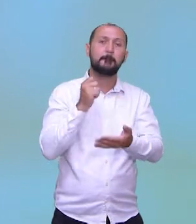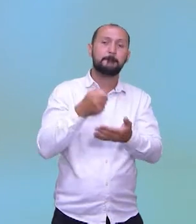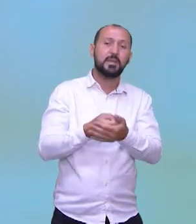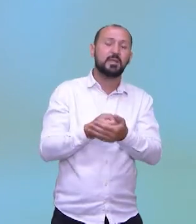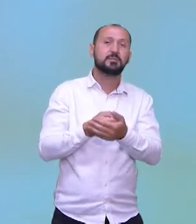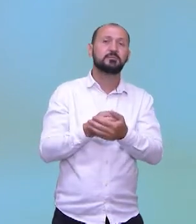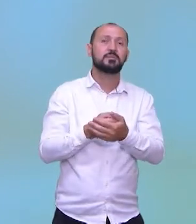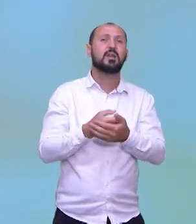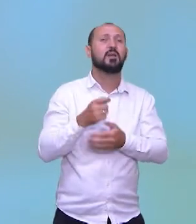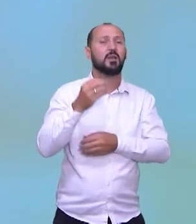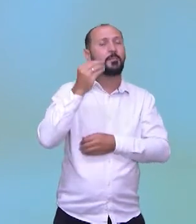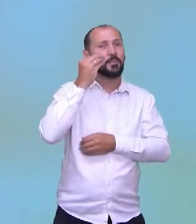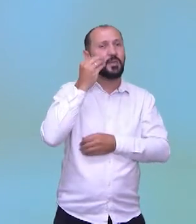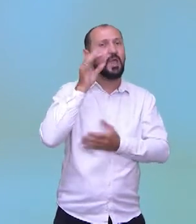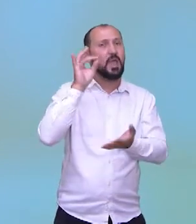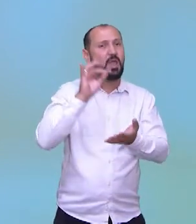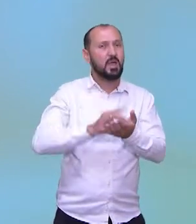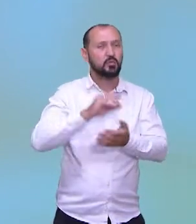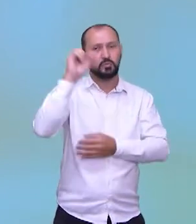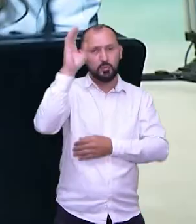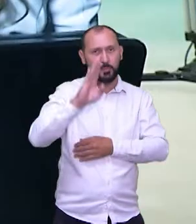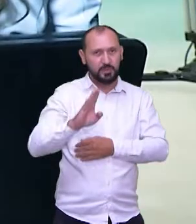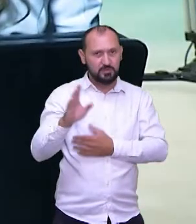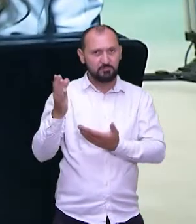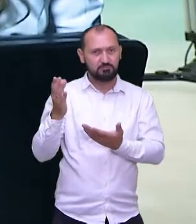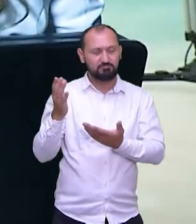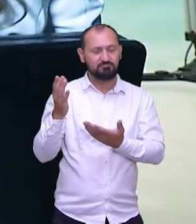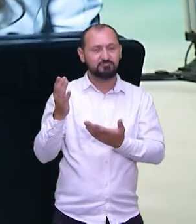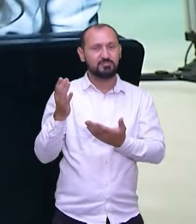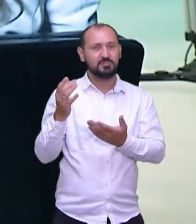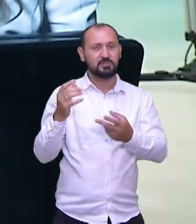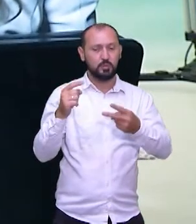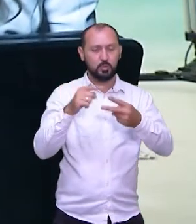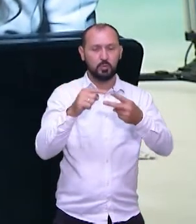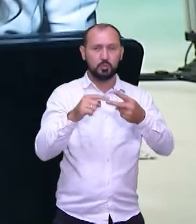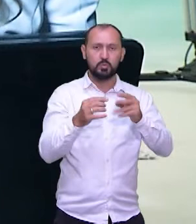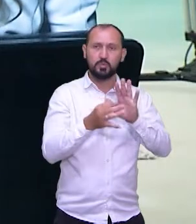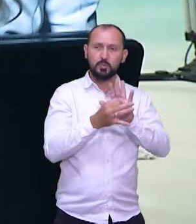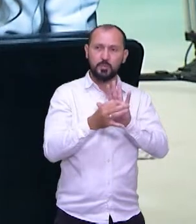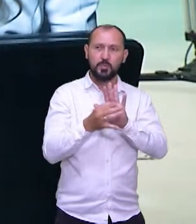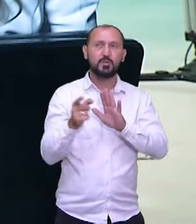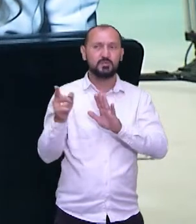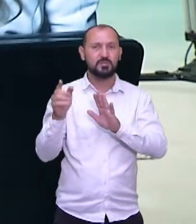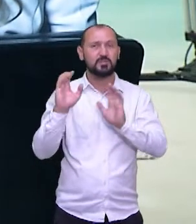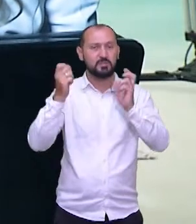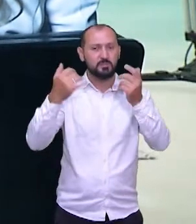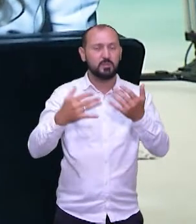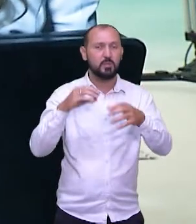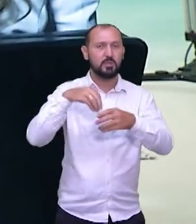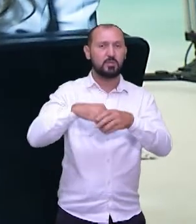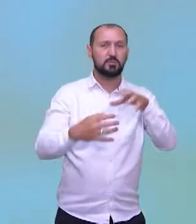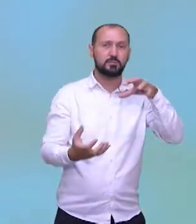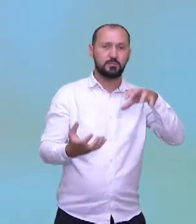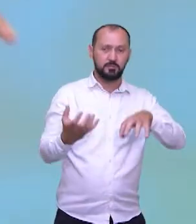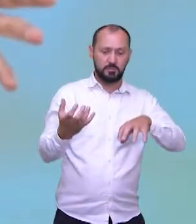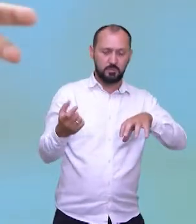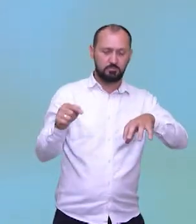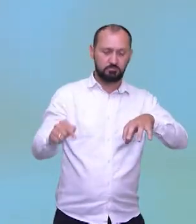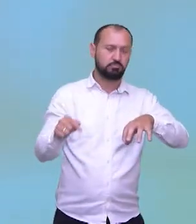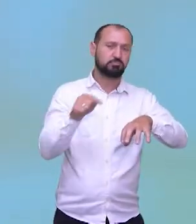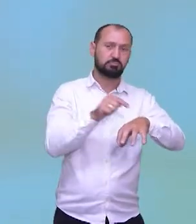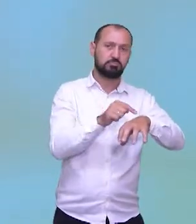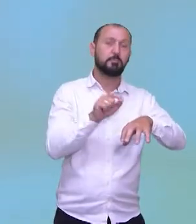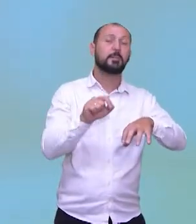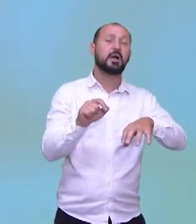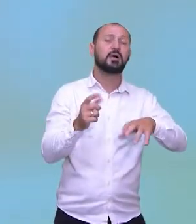cobrança, de execução tributária, é uma tendência real no Brasil, tanto que existem duas propostas, como já foi mencionado aqui no Congresso Nacional, uma no Senado,